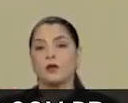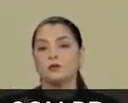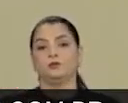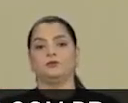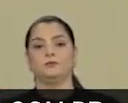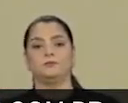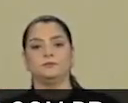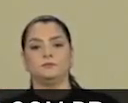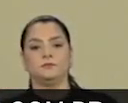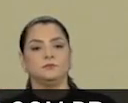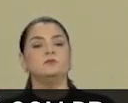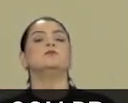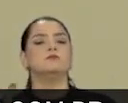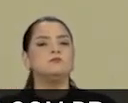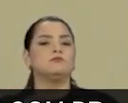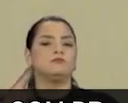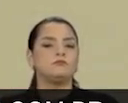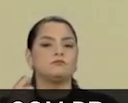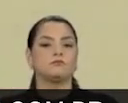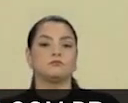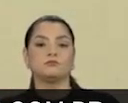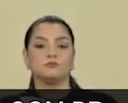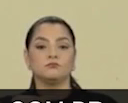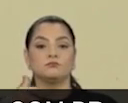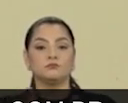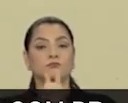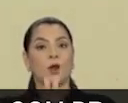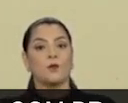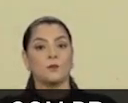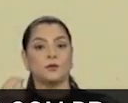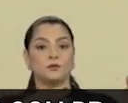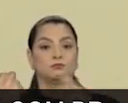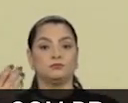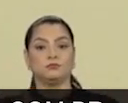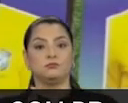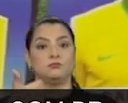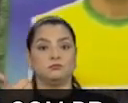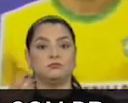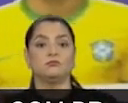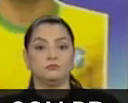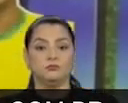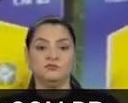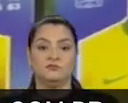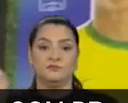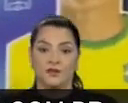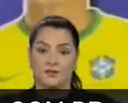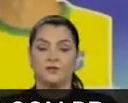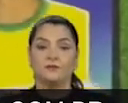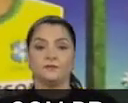ano. Ao longo dos anos, a confecção das figurinhas foi acompanhando as inovações tecnológicas. A coleção atual